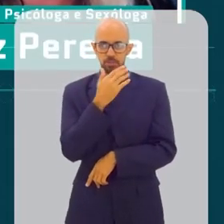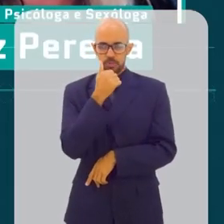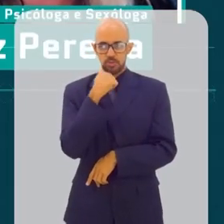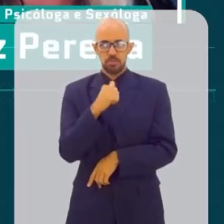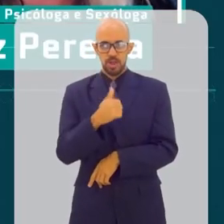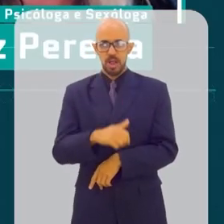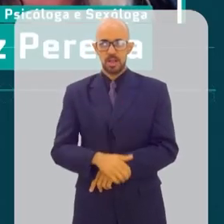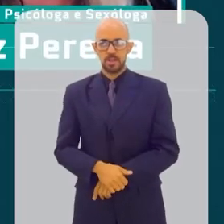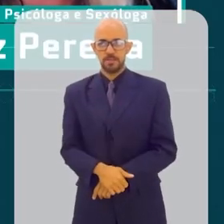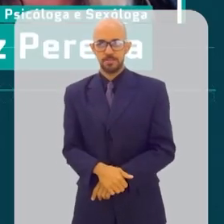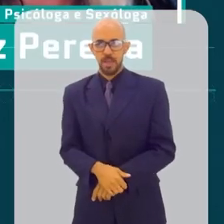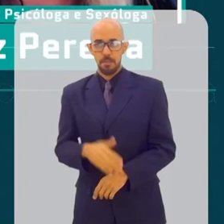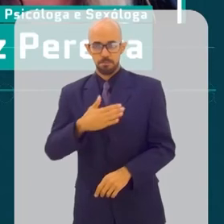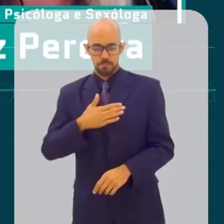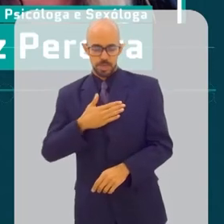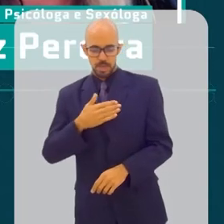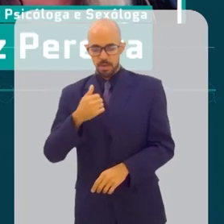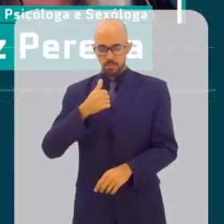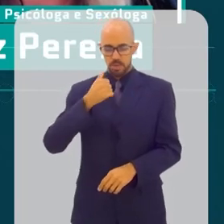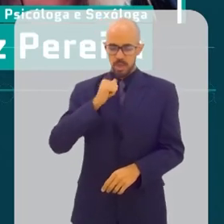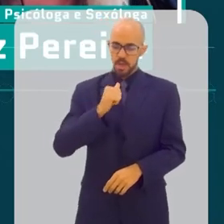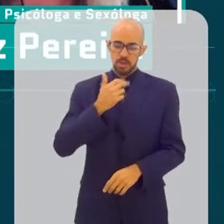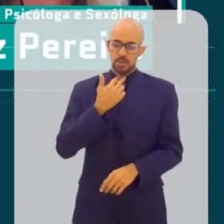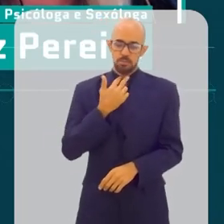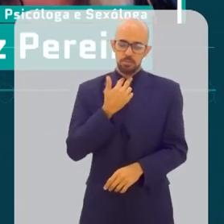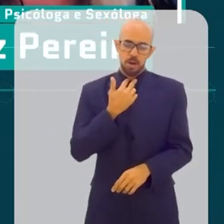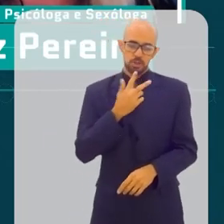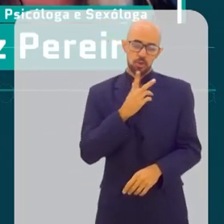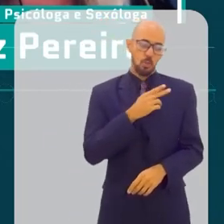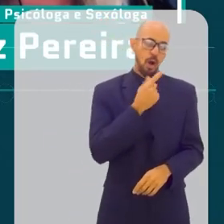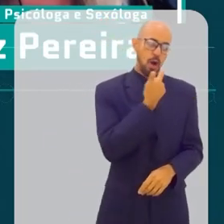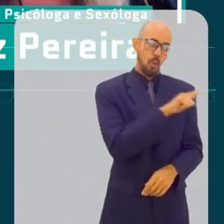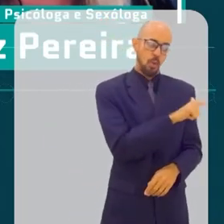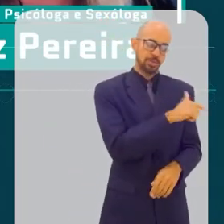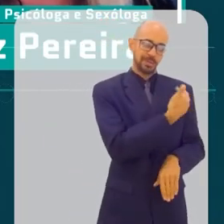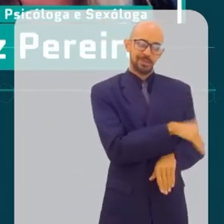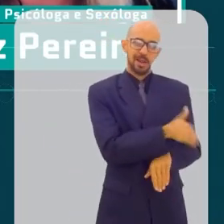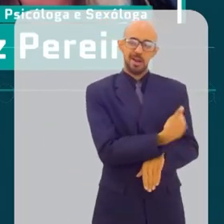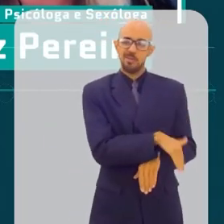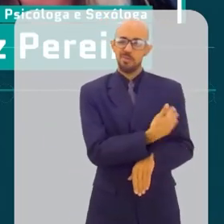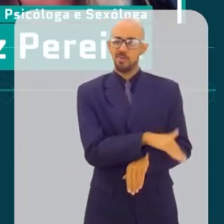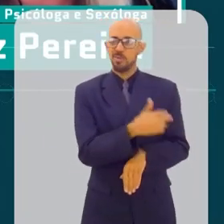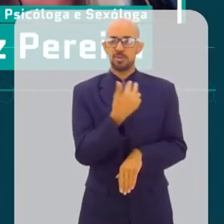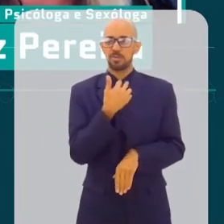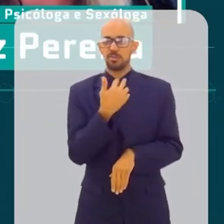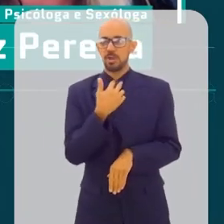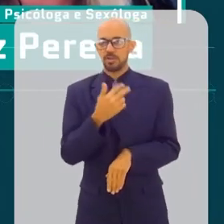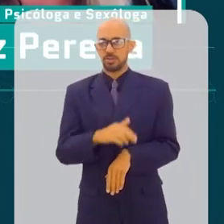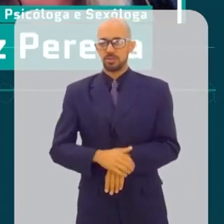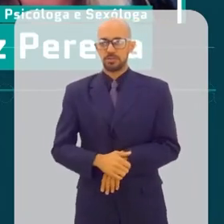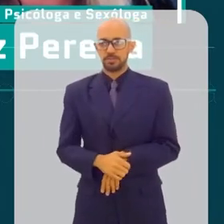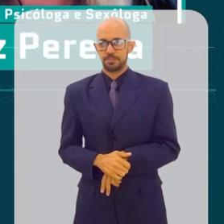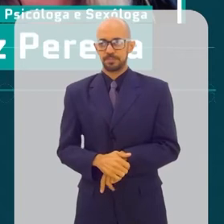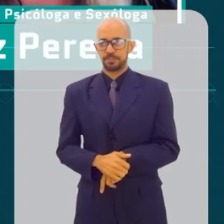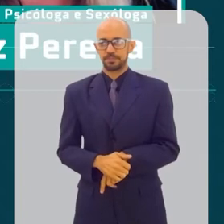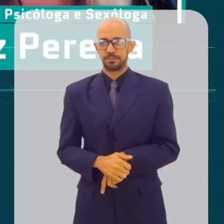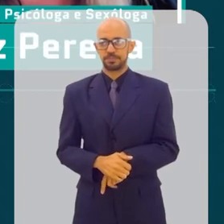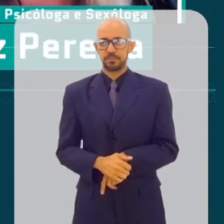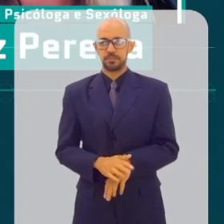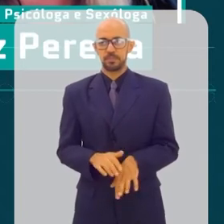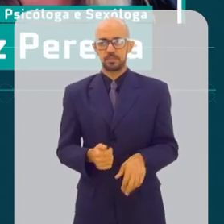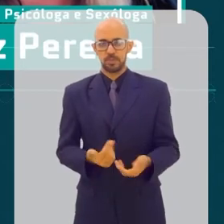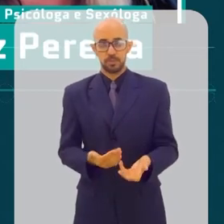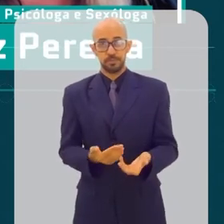ela não é esse tipo de mulher, né? A minha mulher não pode fazer o que a outra faz na rua.